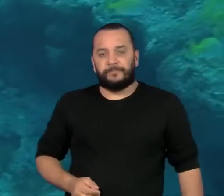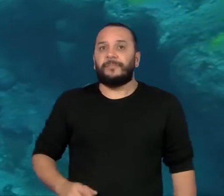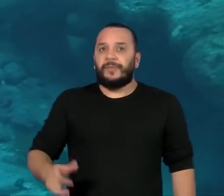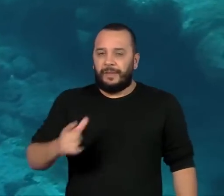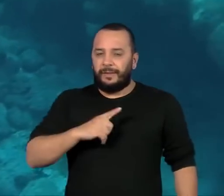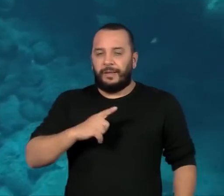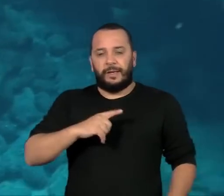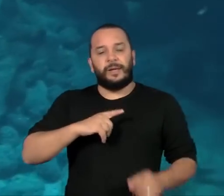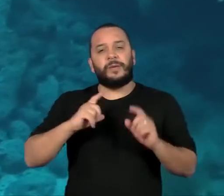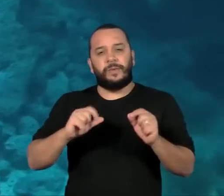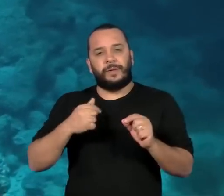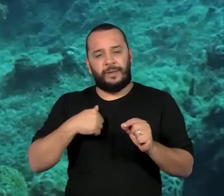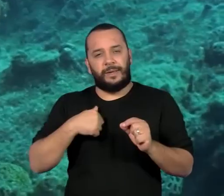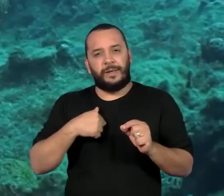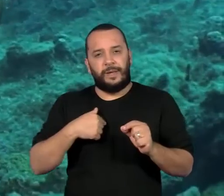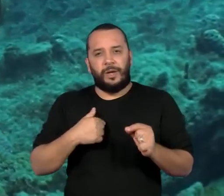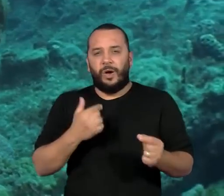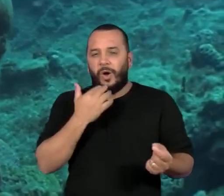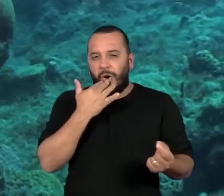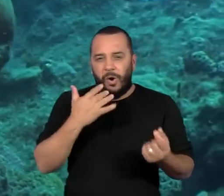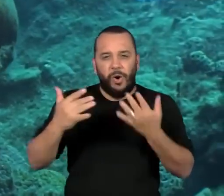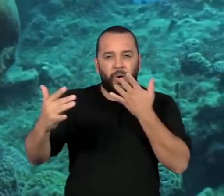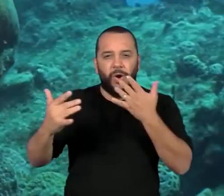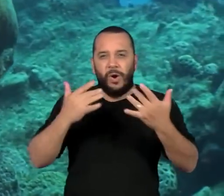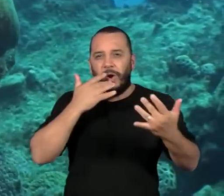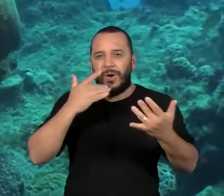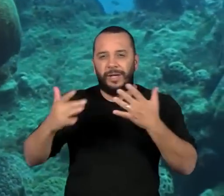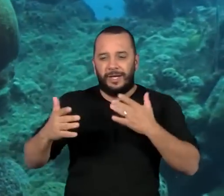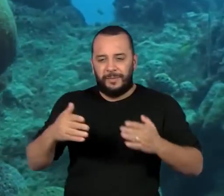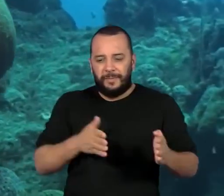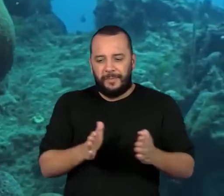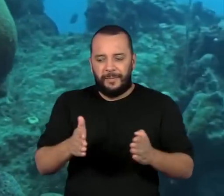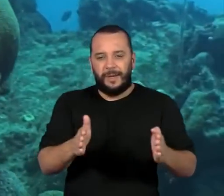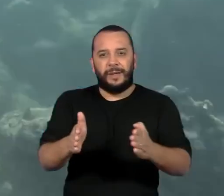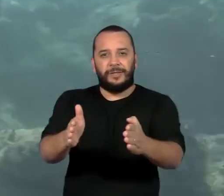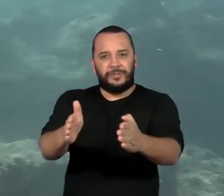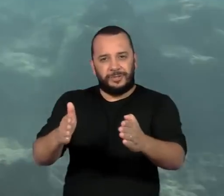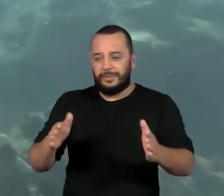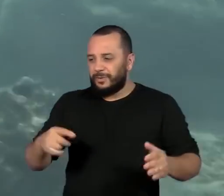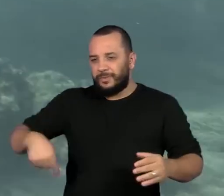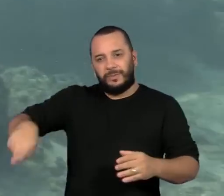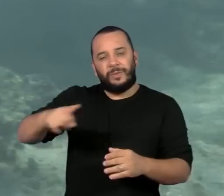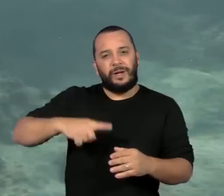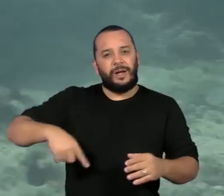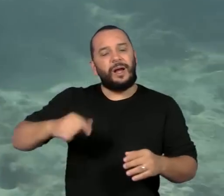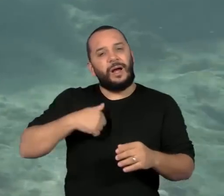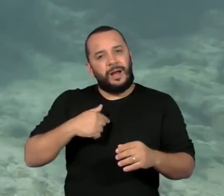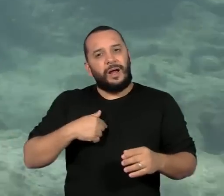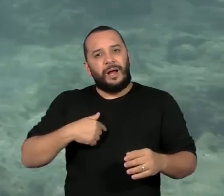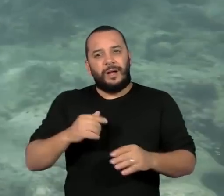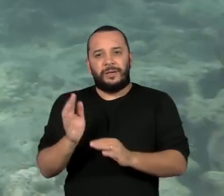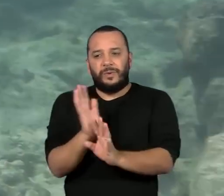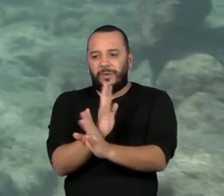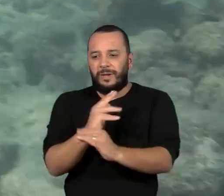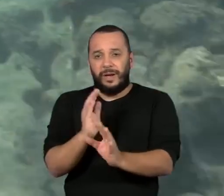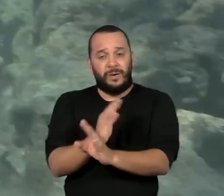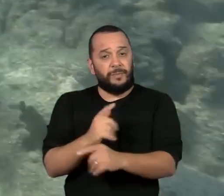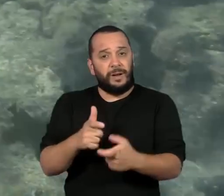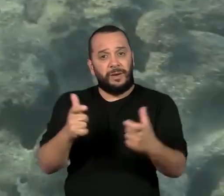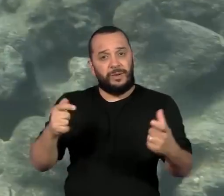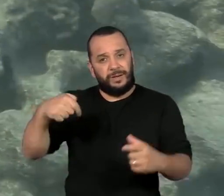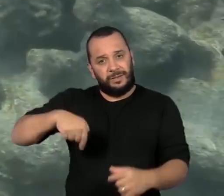Peixes coloridos passeiam por um dos maiores bancos de corais do país. Tartarugas deslizam pelas